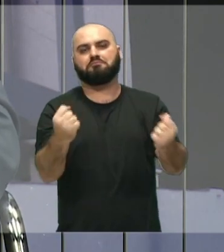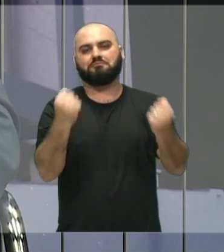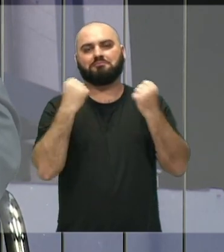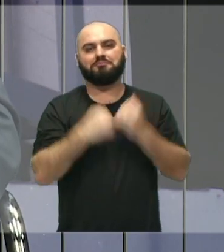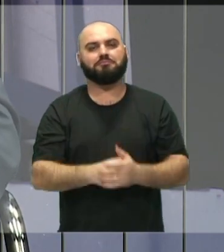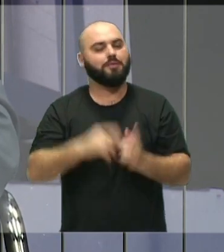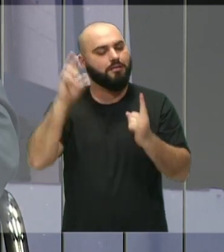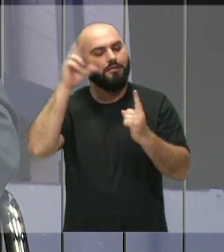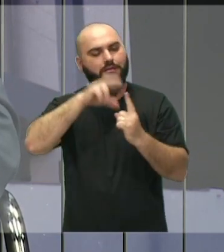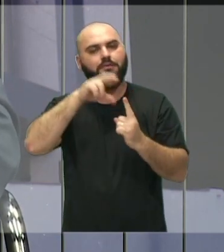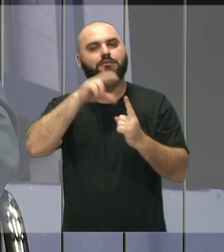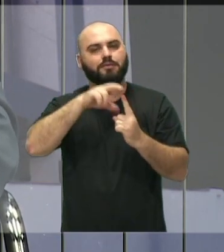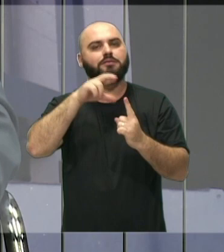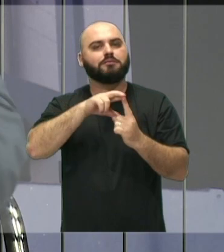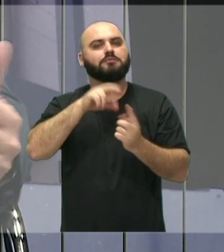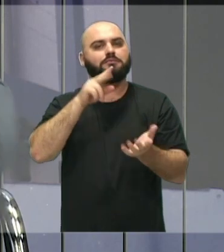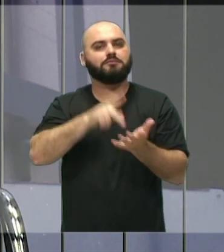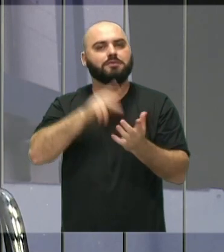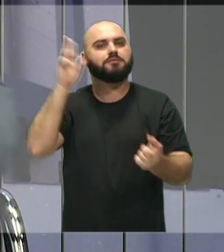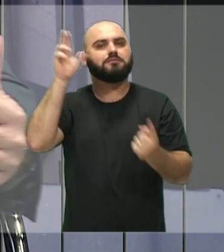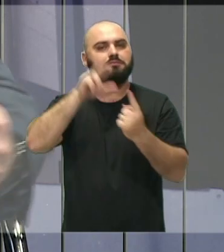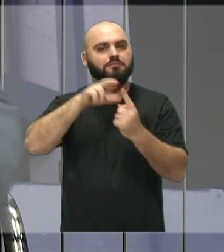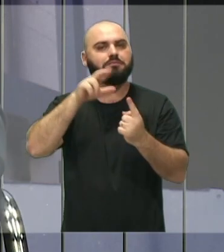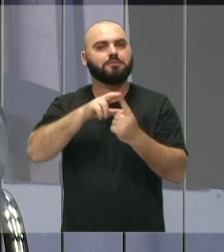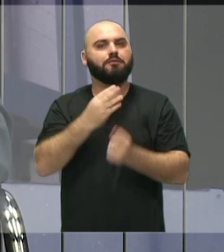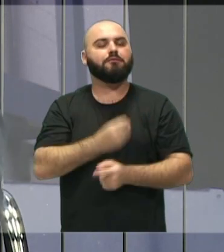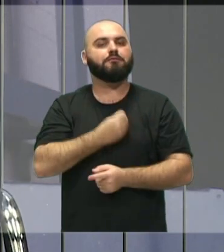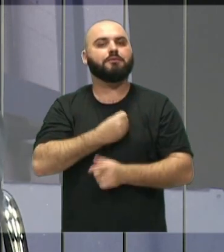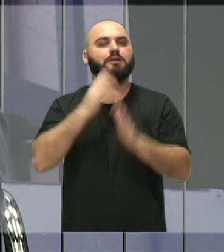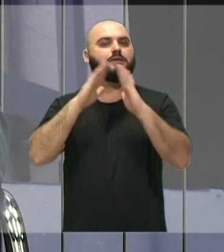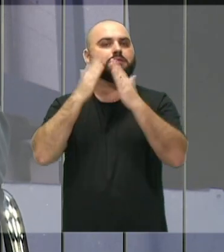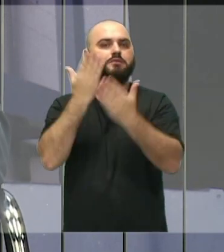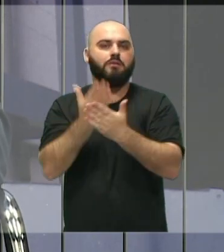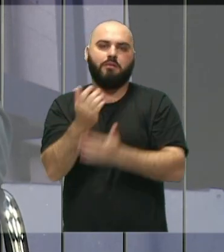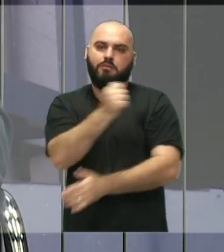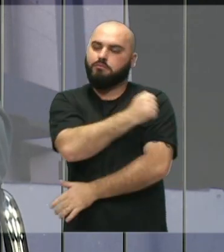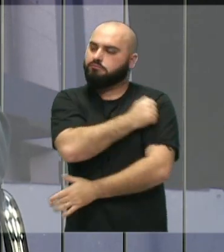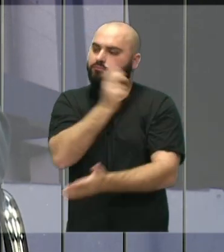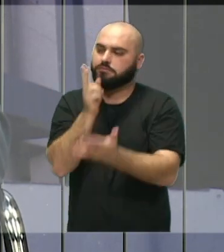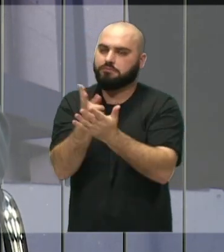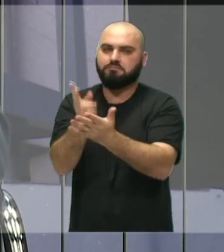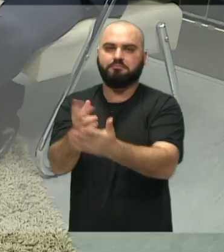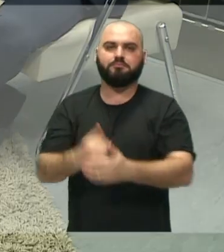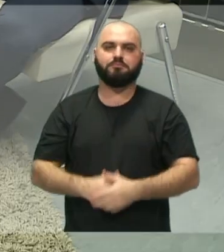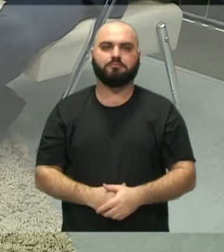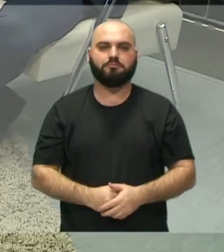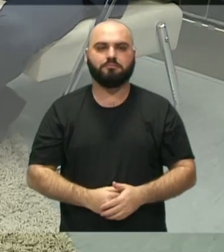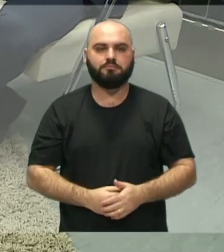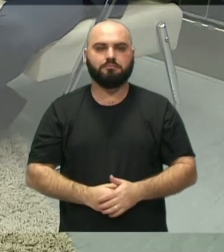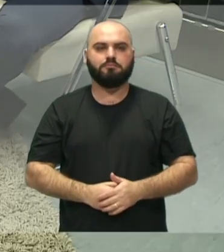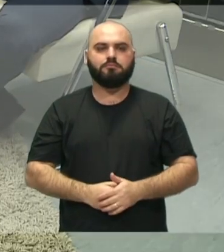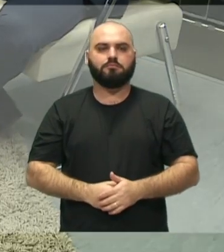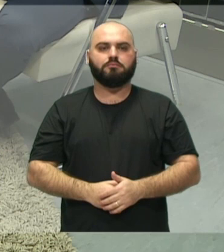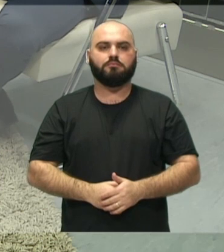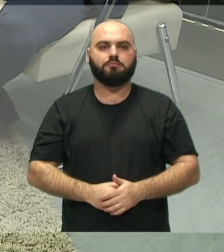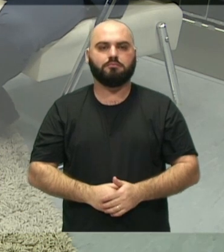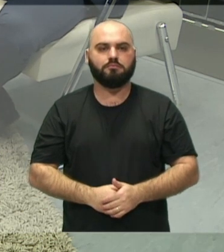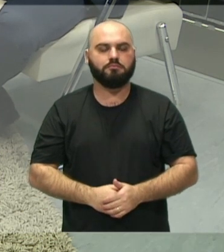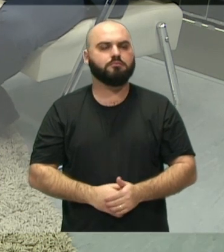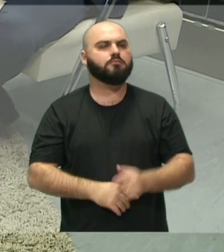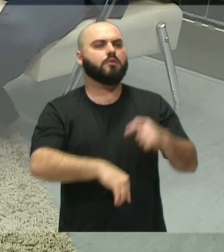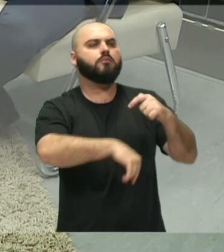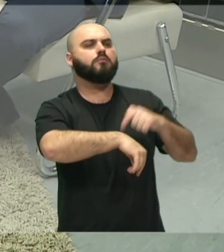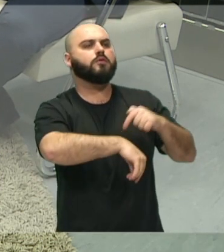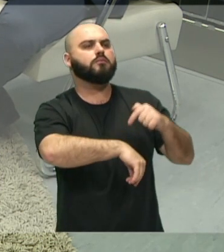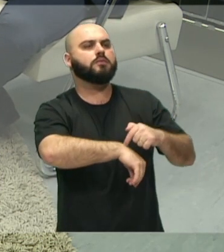referência. Realmente ele passa a ser uma referência na vida escolar dos nossos alunos. Qual foi o momento de virada em que o senhor começou a se engajar